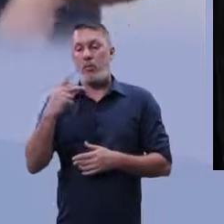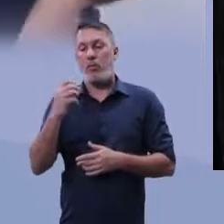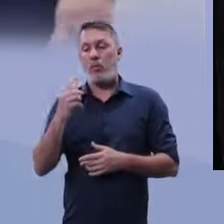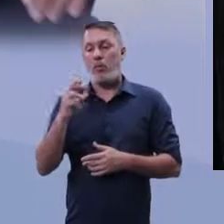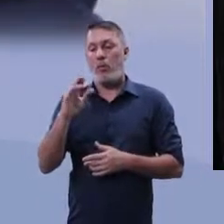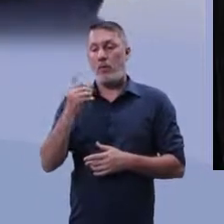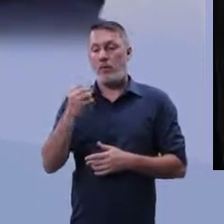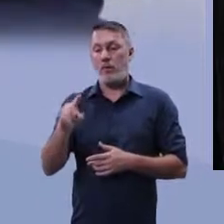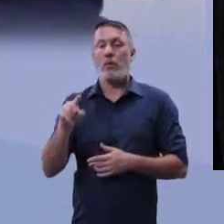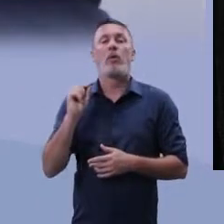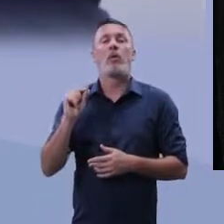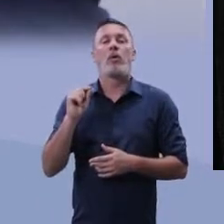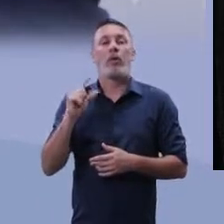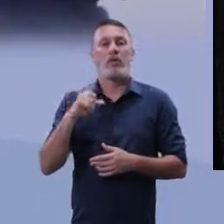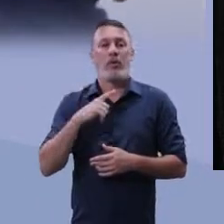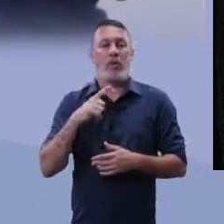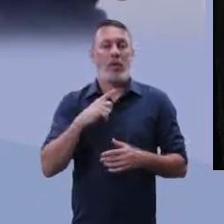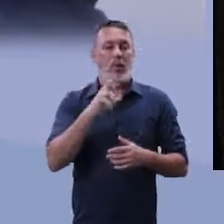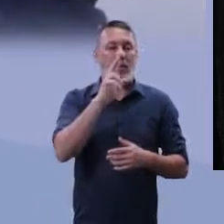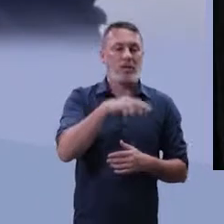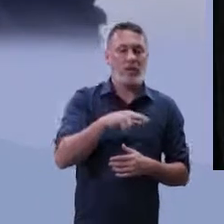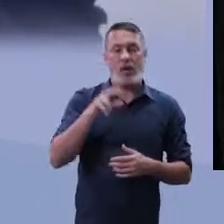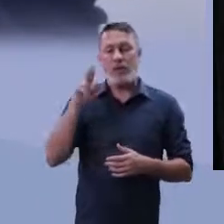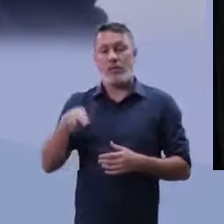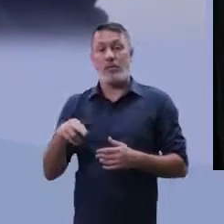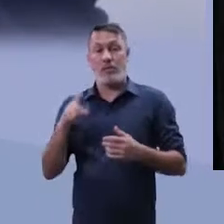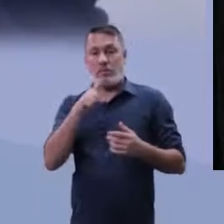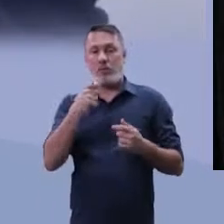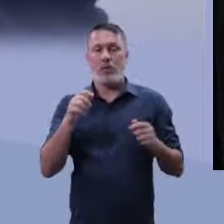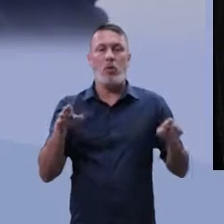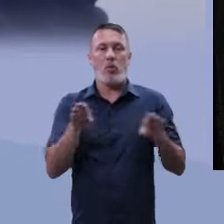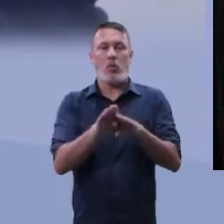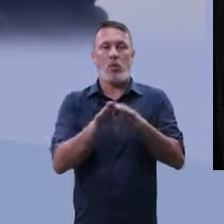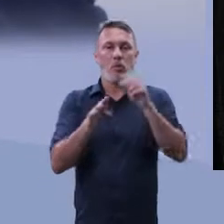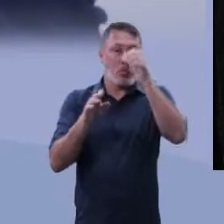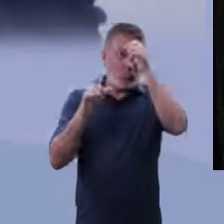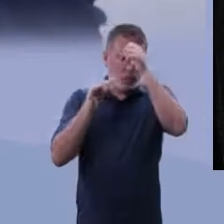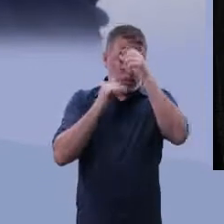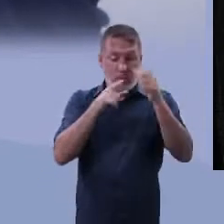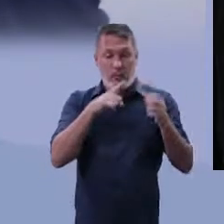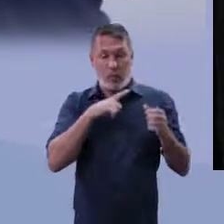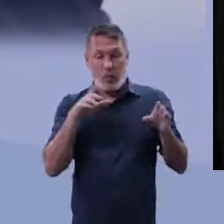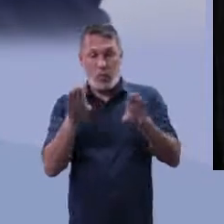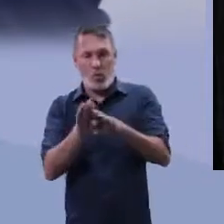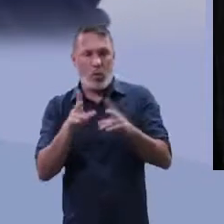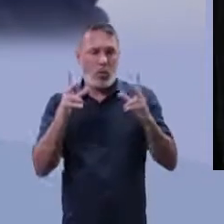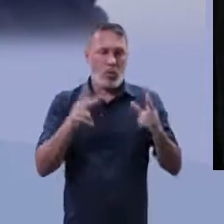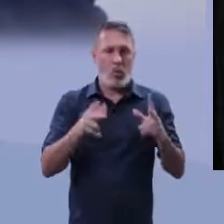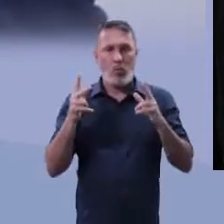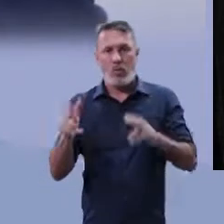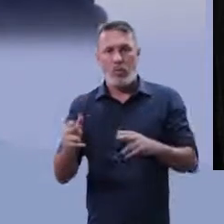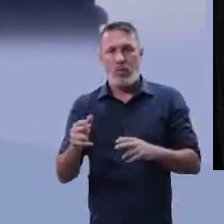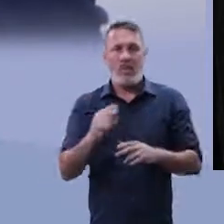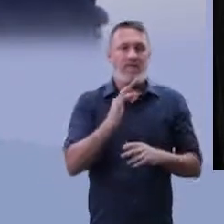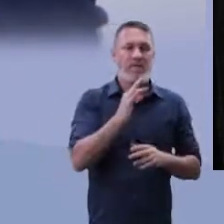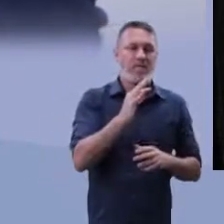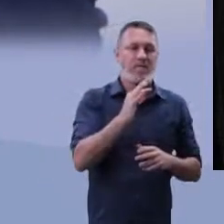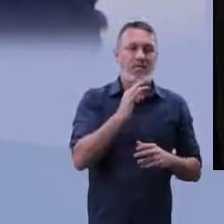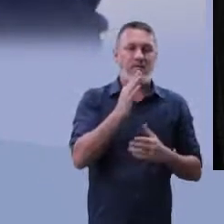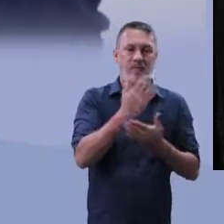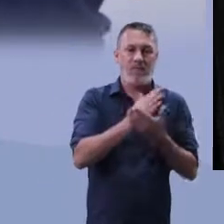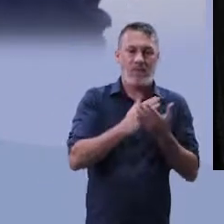de proporção, você vai igualar duas razões, meu hacker. Então, você vai ter uma fração igual a